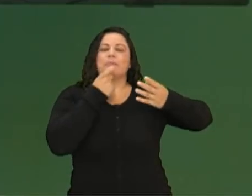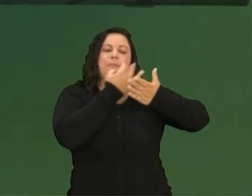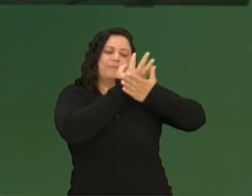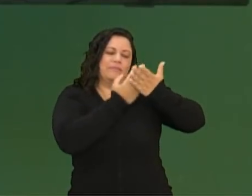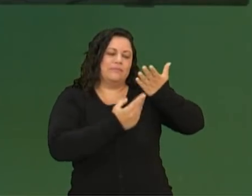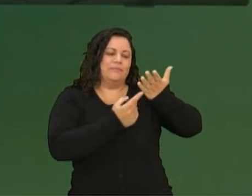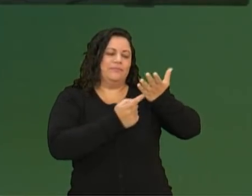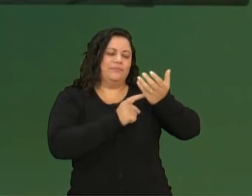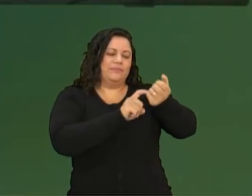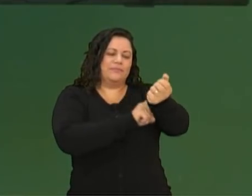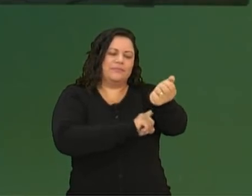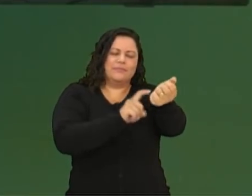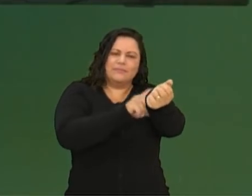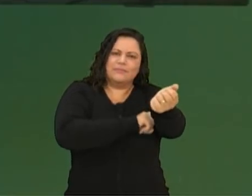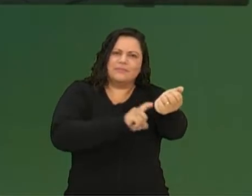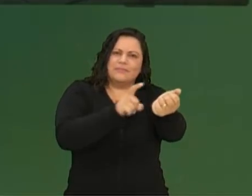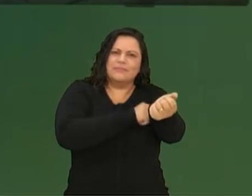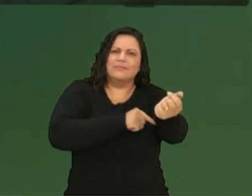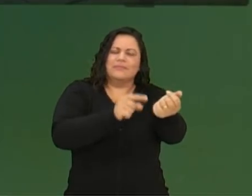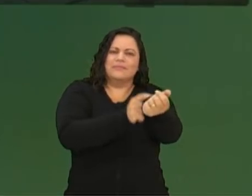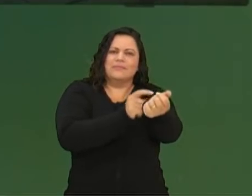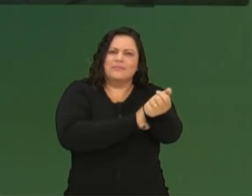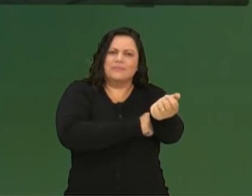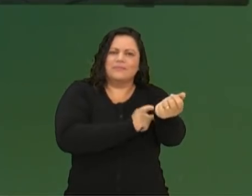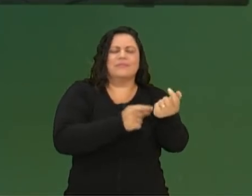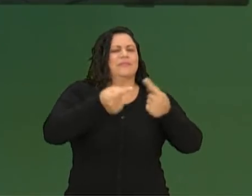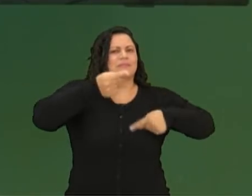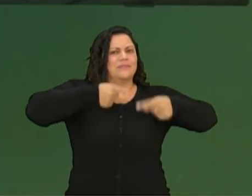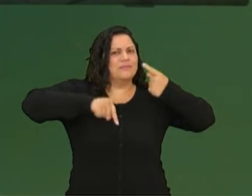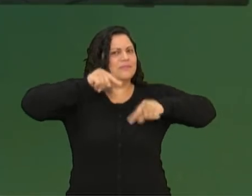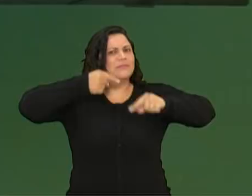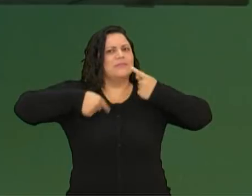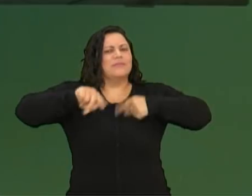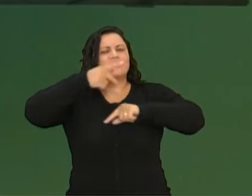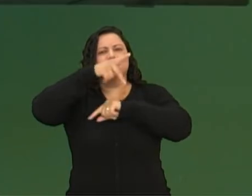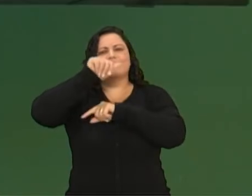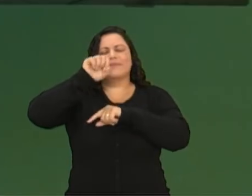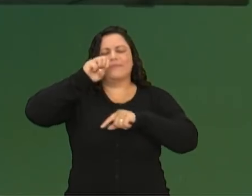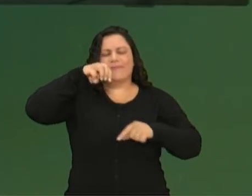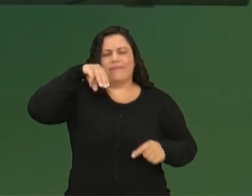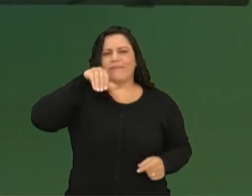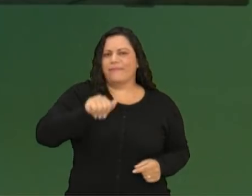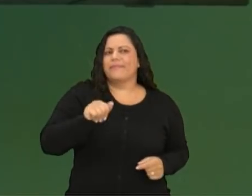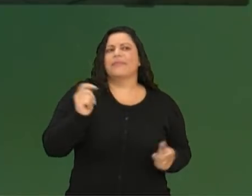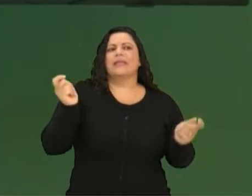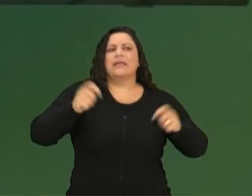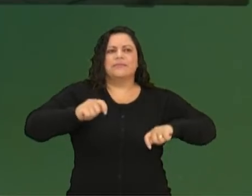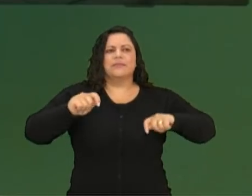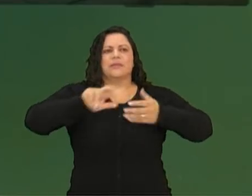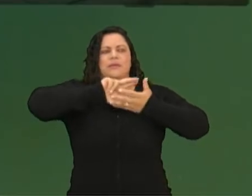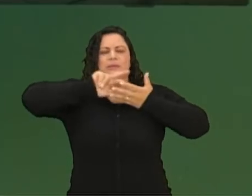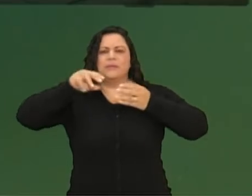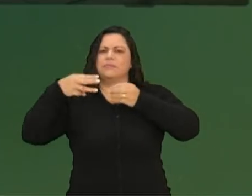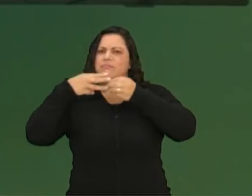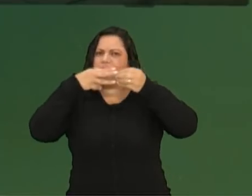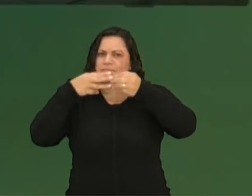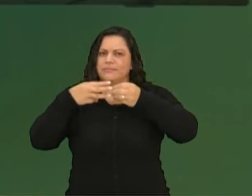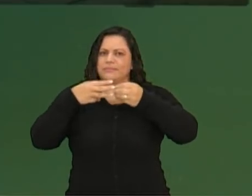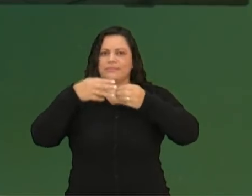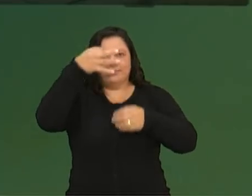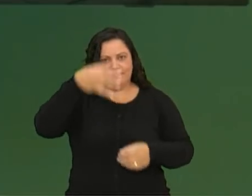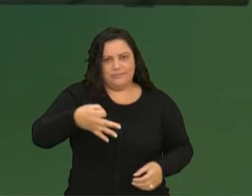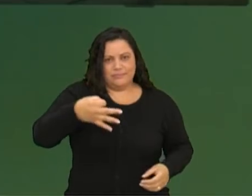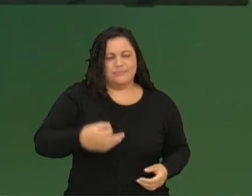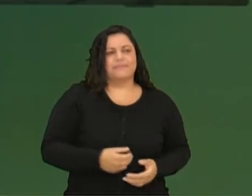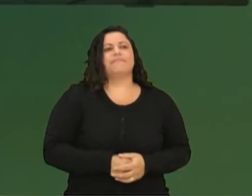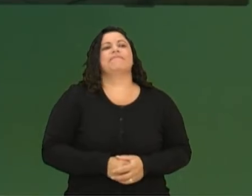vasos sanguíneos, ok? É formado pelo plasma, muito bem, e pelos elementos figurados, que são as células. Correto.